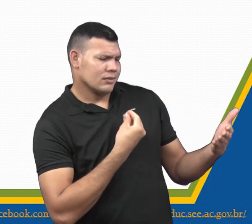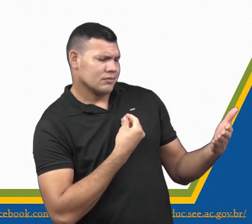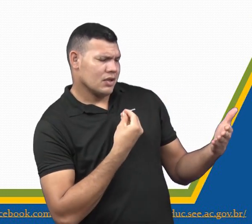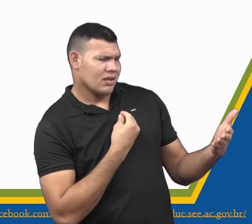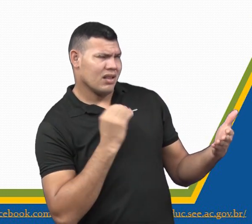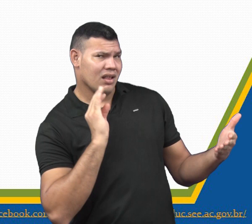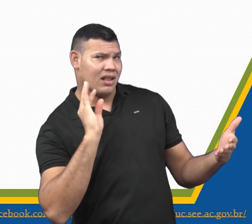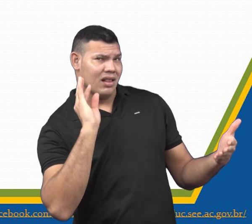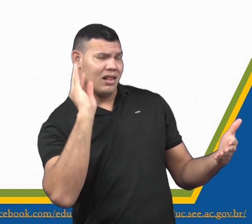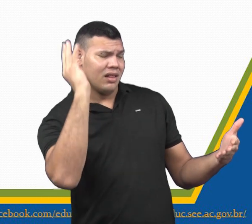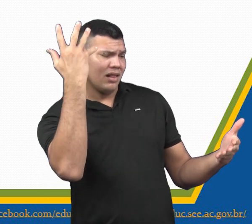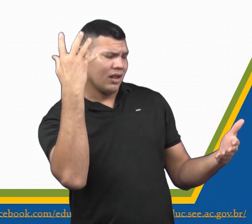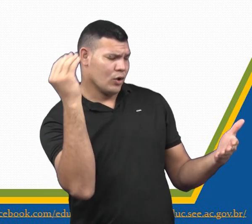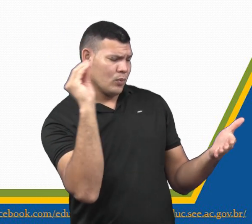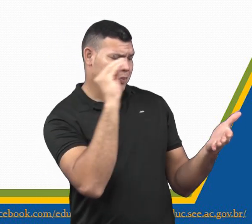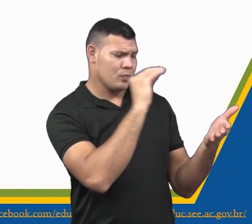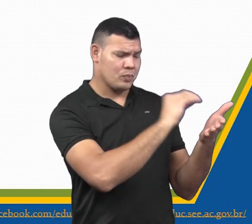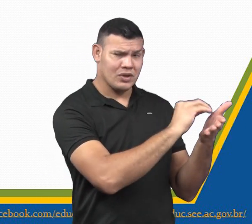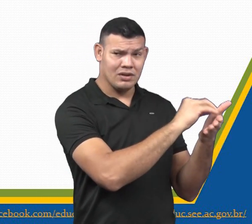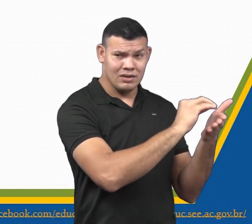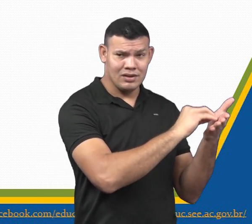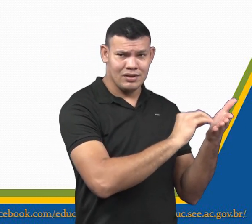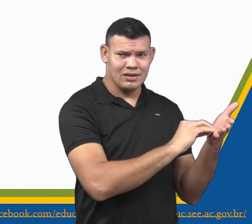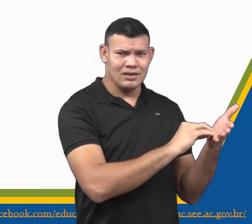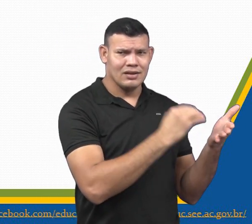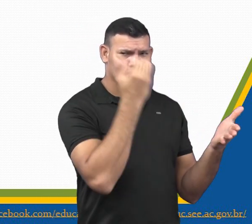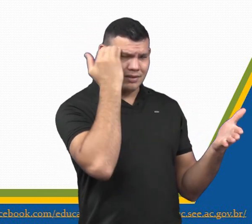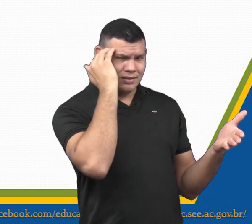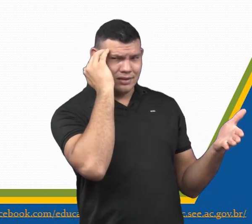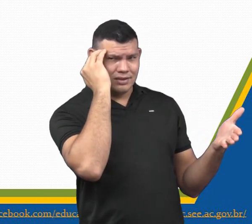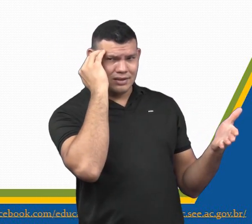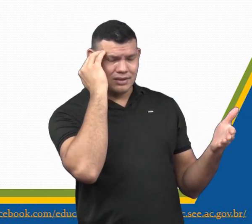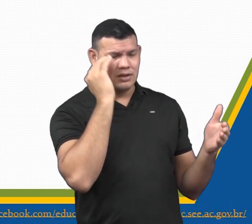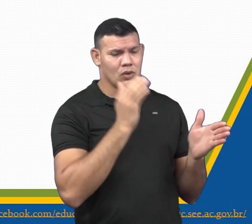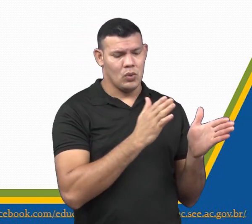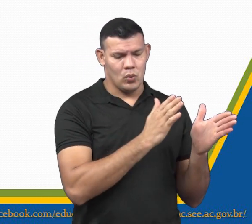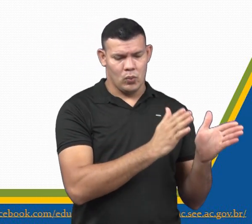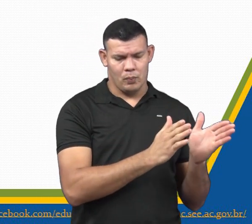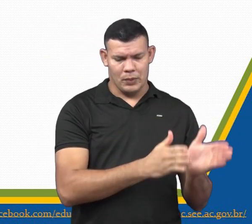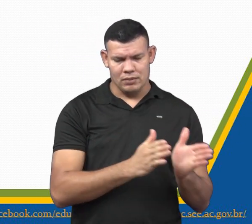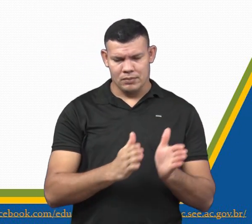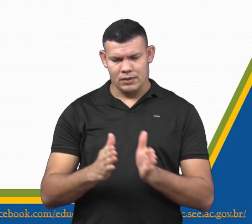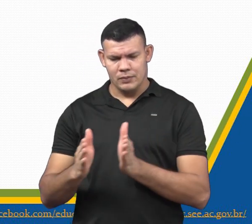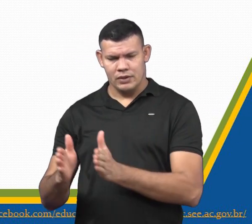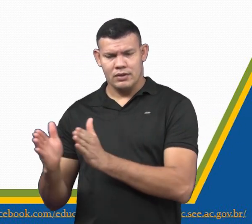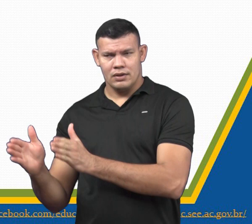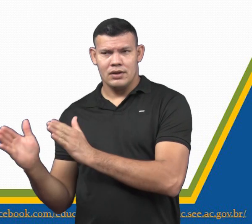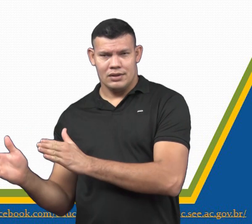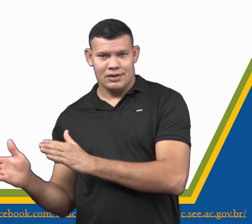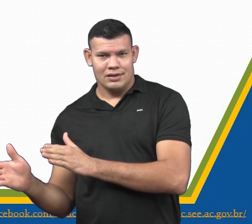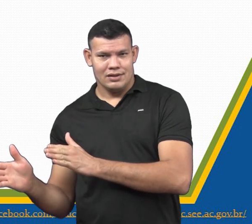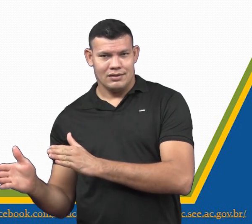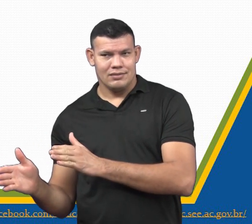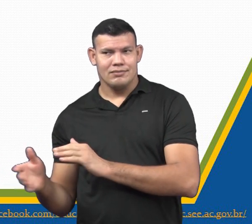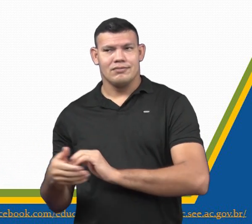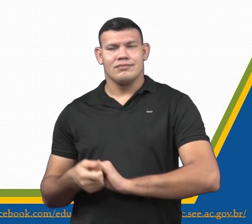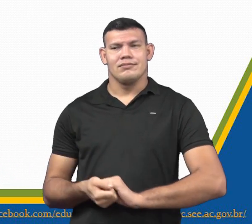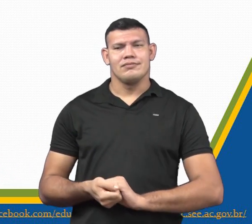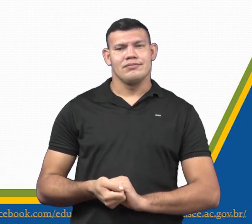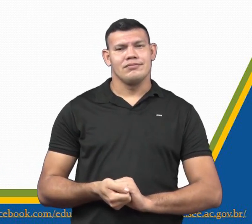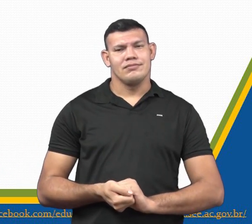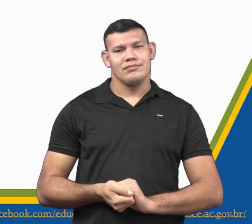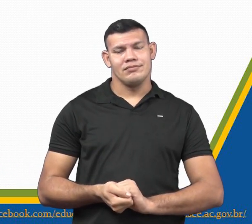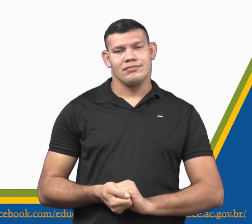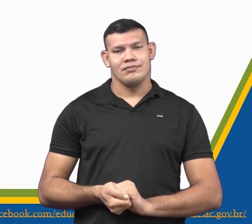Os acontecimentos são apresentados em uma sequência temporal, do mais antigo ao mais recente. Vocês estão vendo aí em destaque temporal,